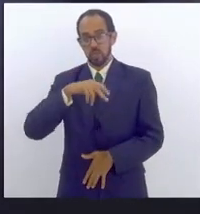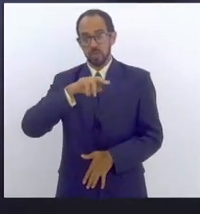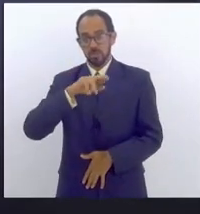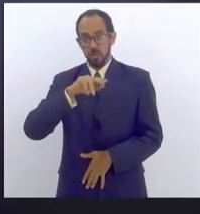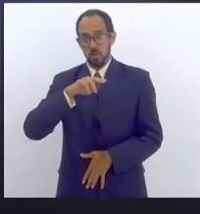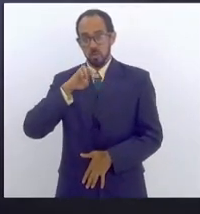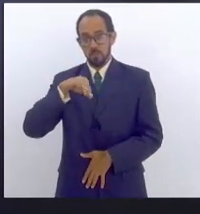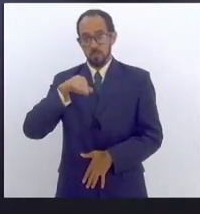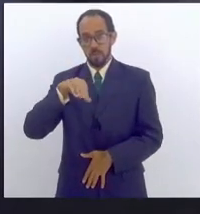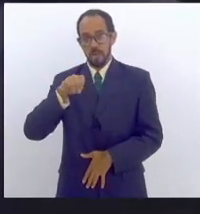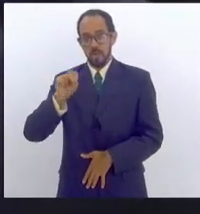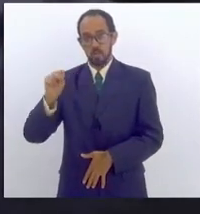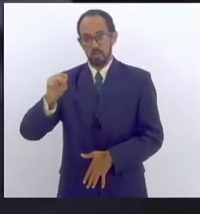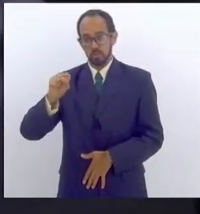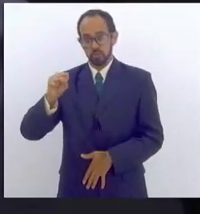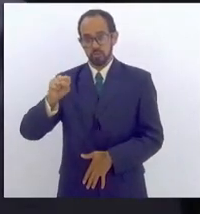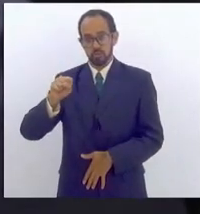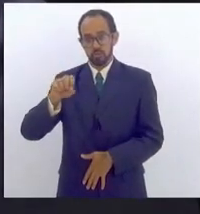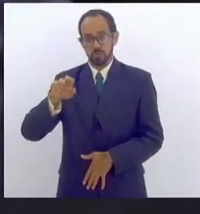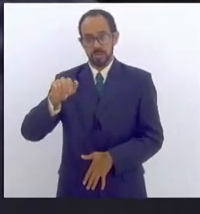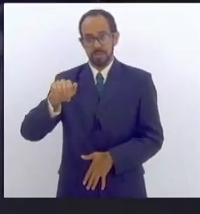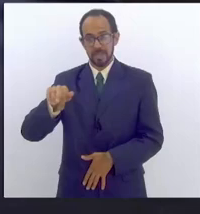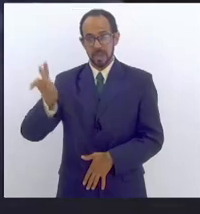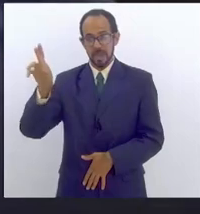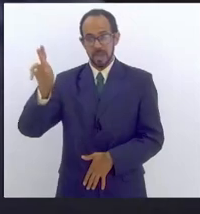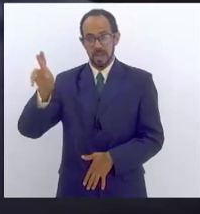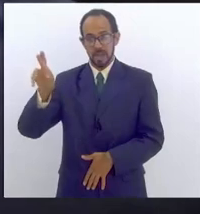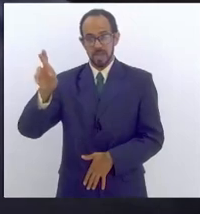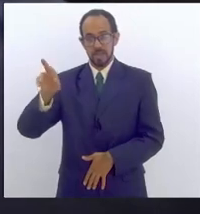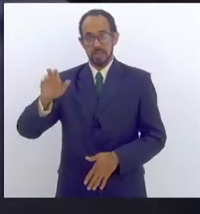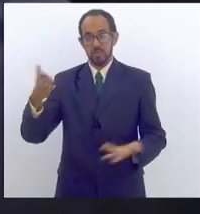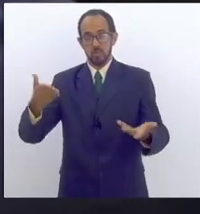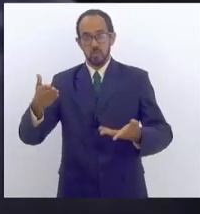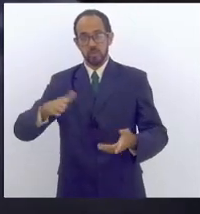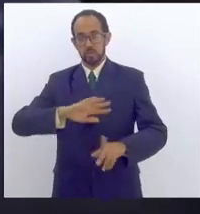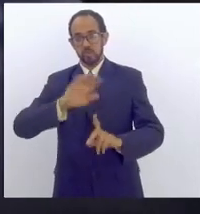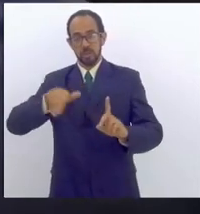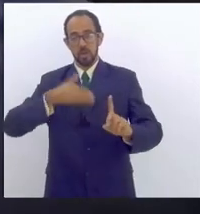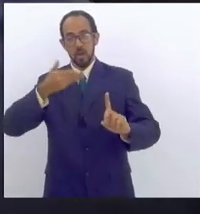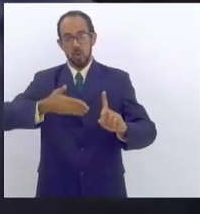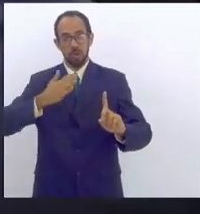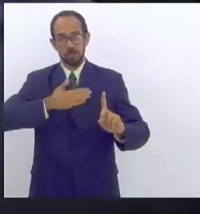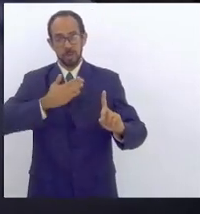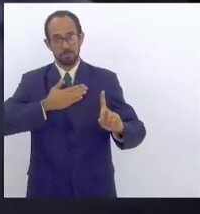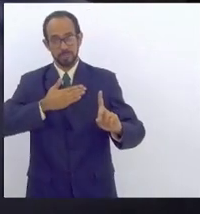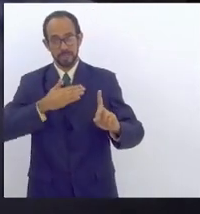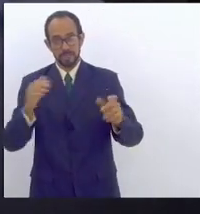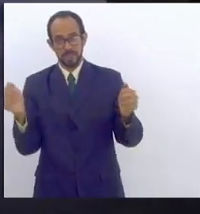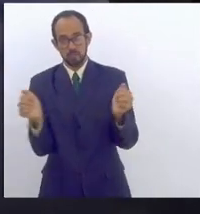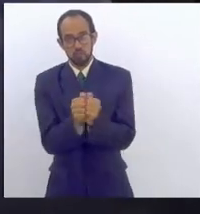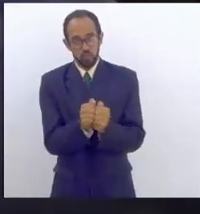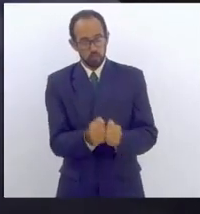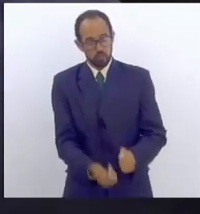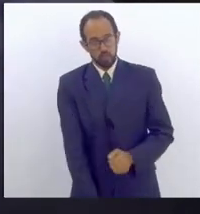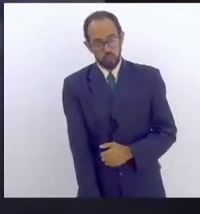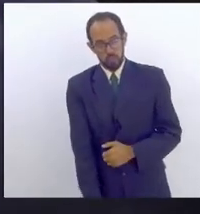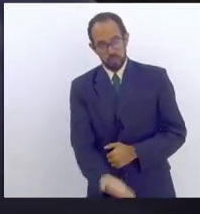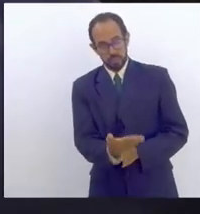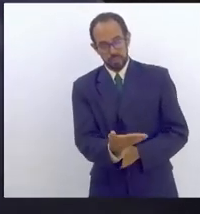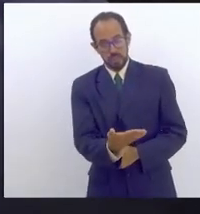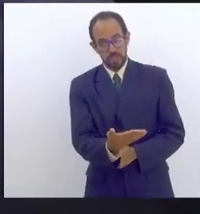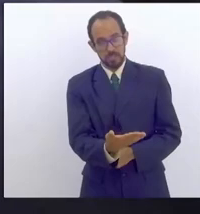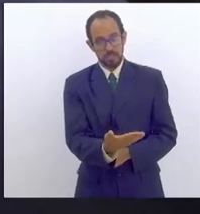Bacelar, e hoje eu tenho a honra de estar nesse parlamento junto com Vossa